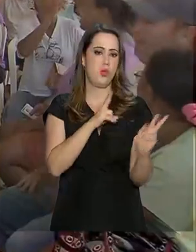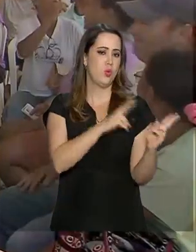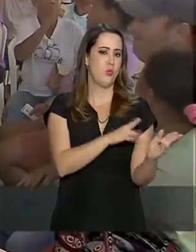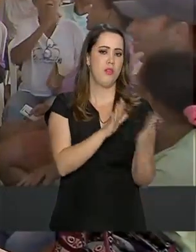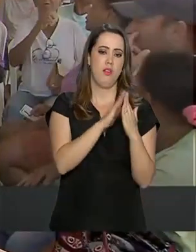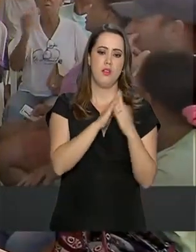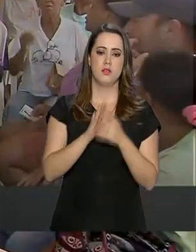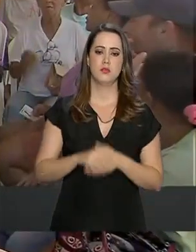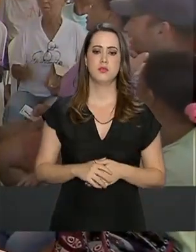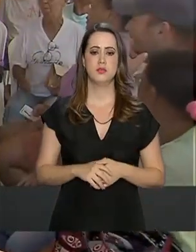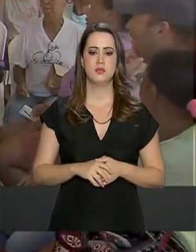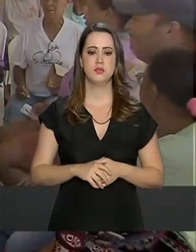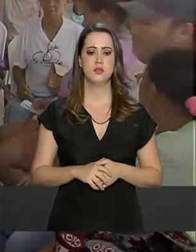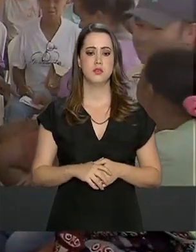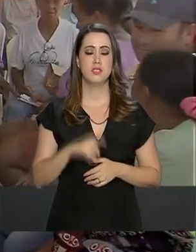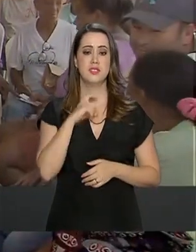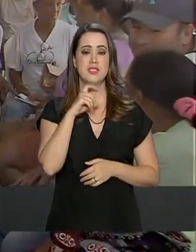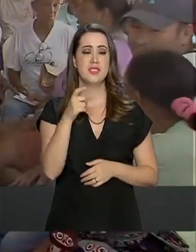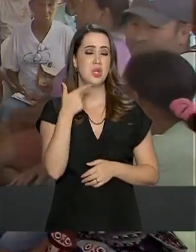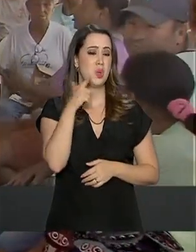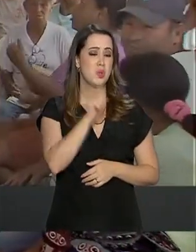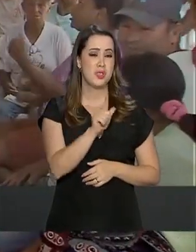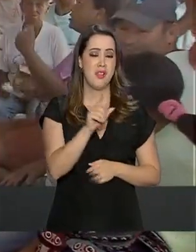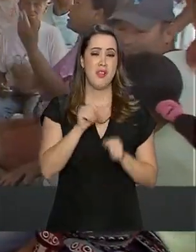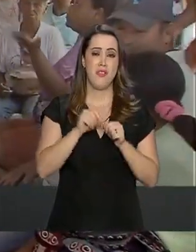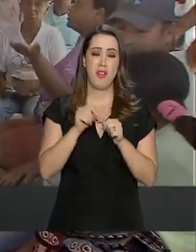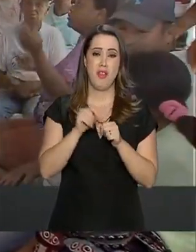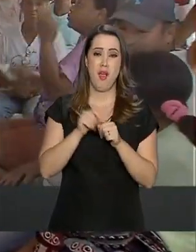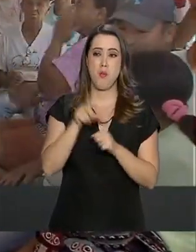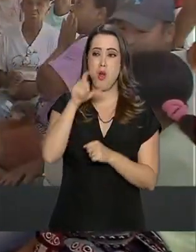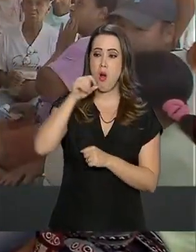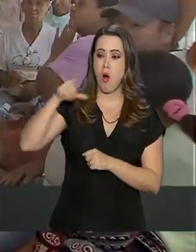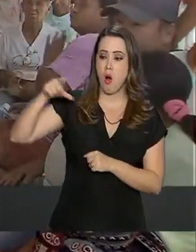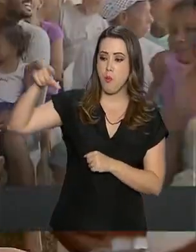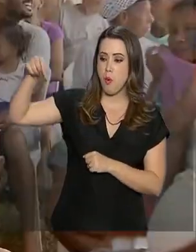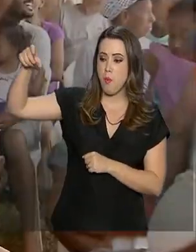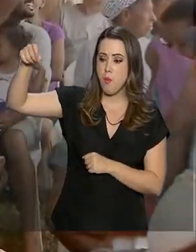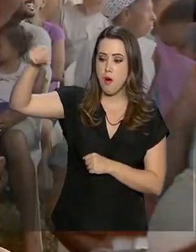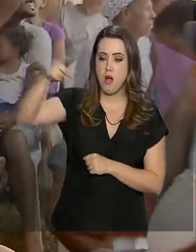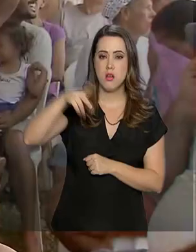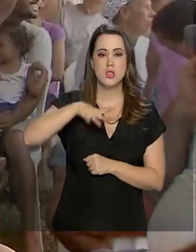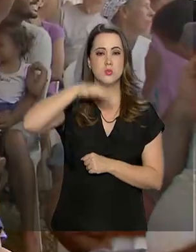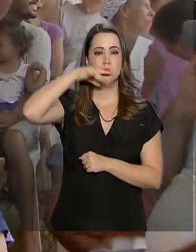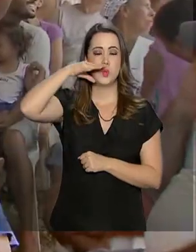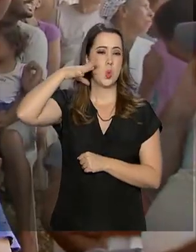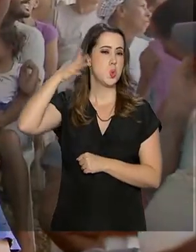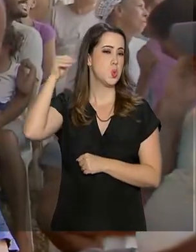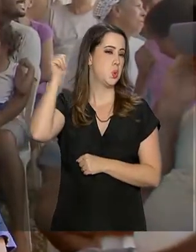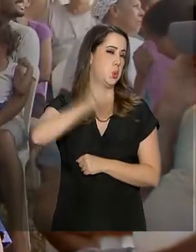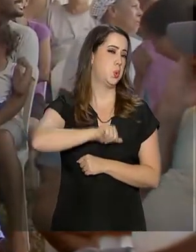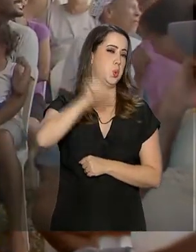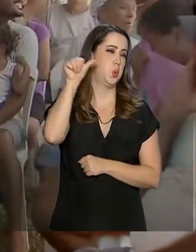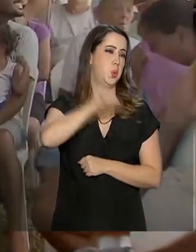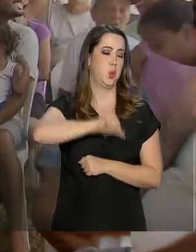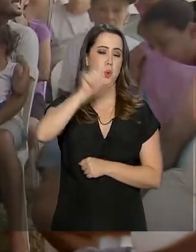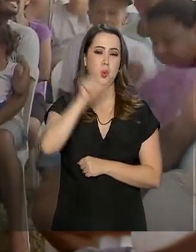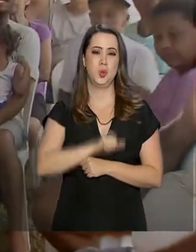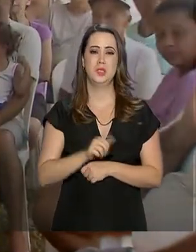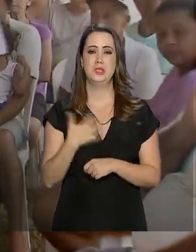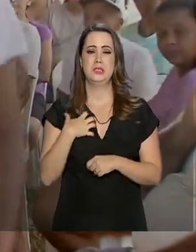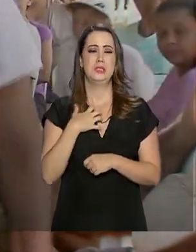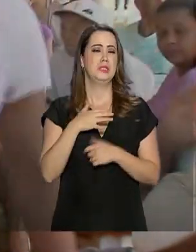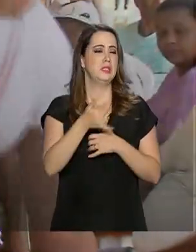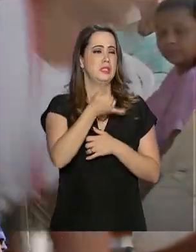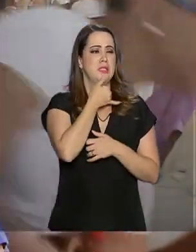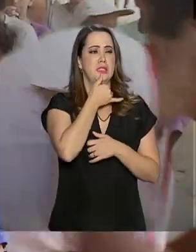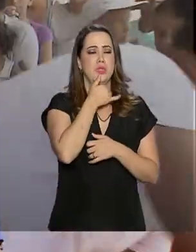Então, ninguém está aguentando ficar lá quando os urubu. E o cheiro horrível. É muito triste. Eu estou traumatizada,